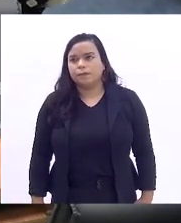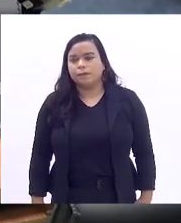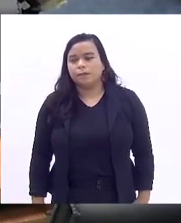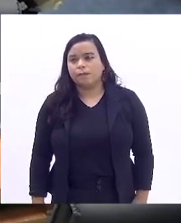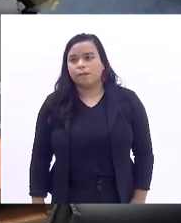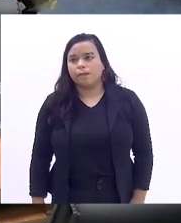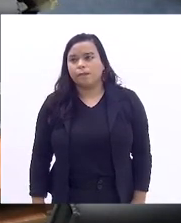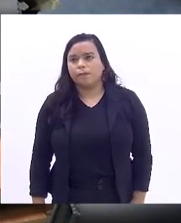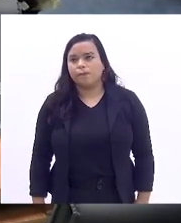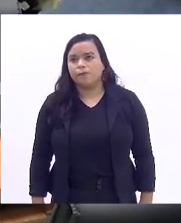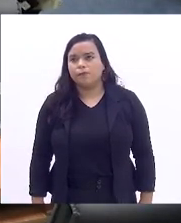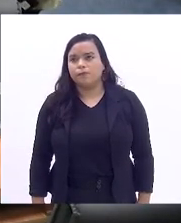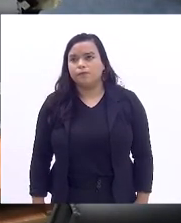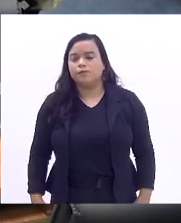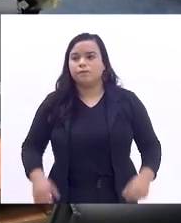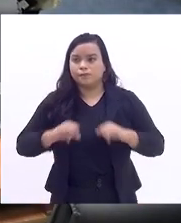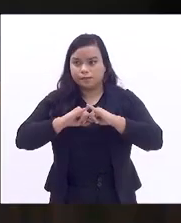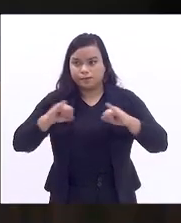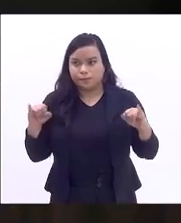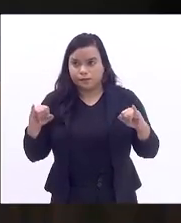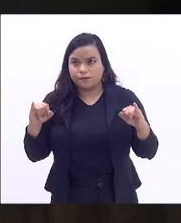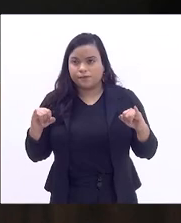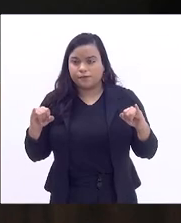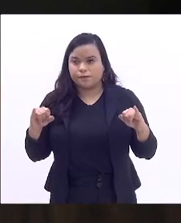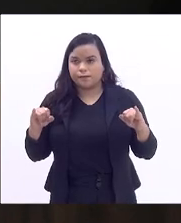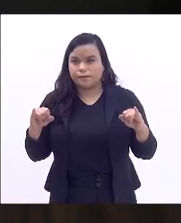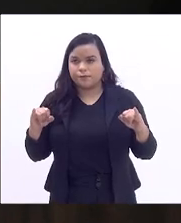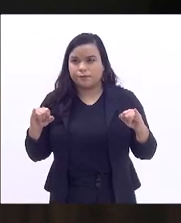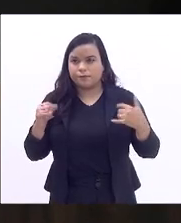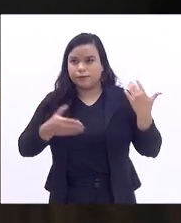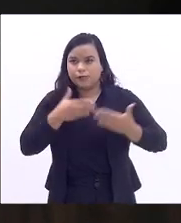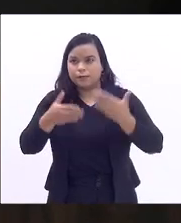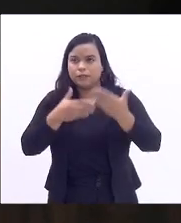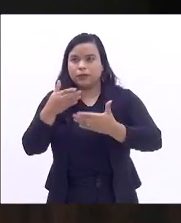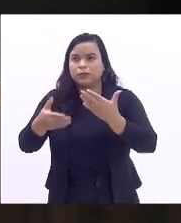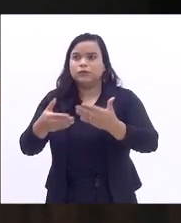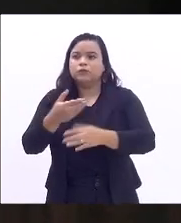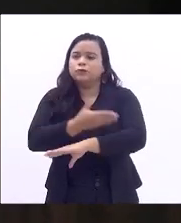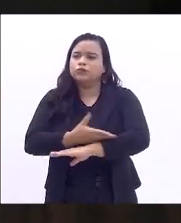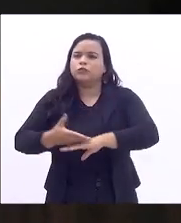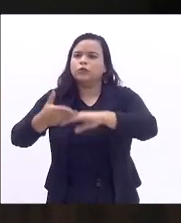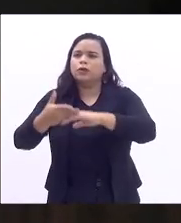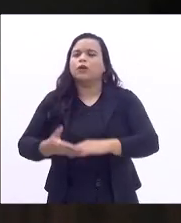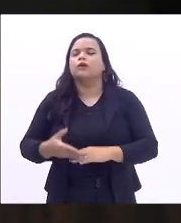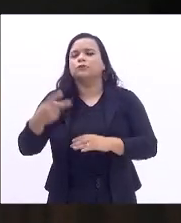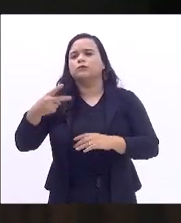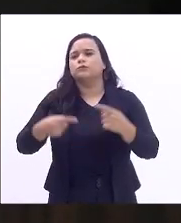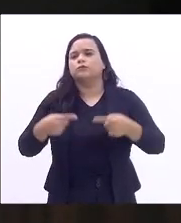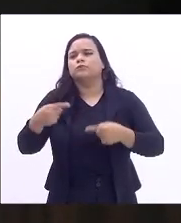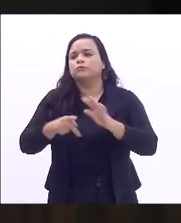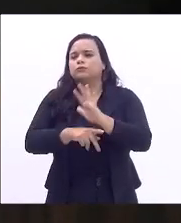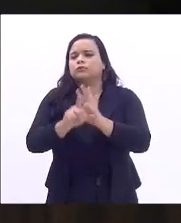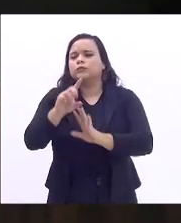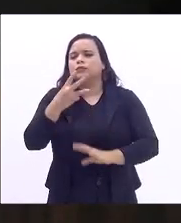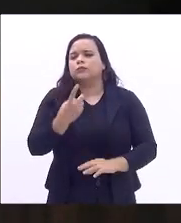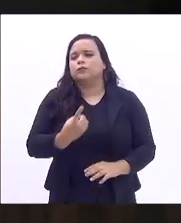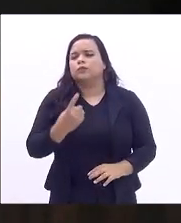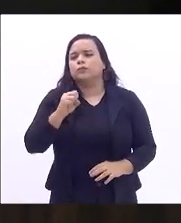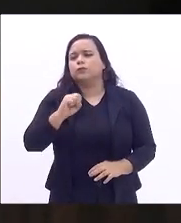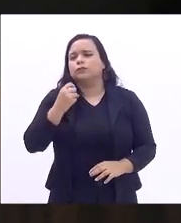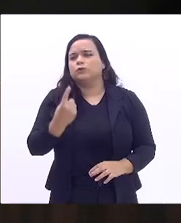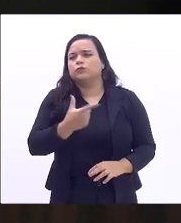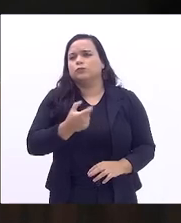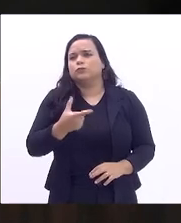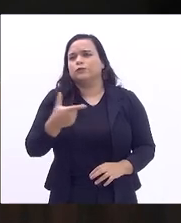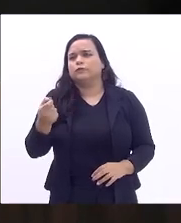E aí o anuncio em tramitação de nada em cima da descrição projeto de lei 3181 de 20